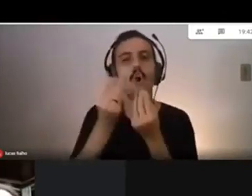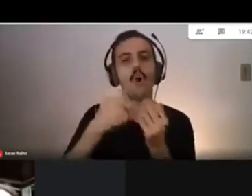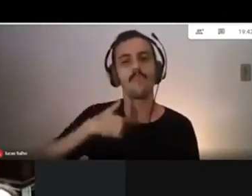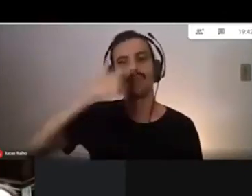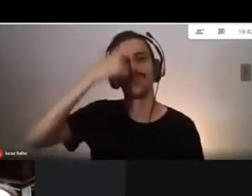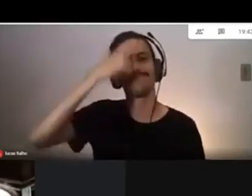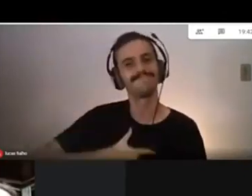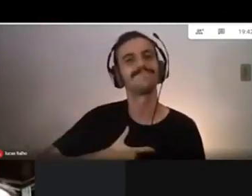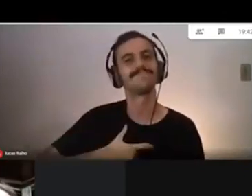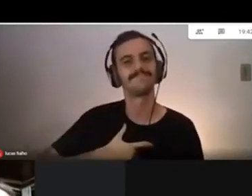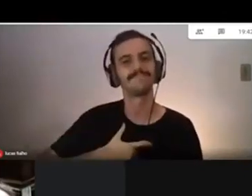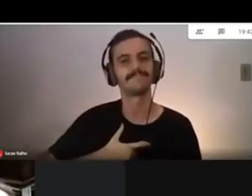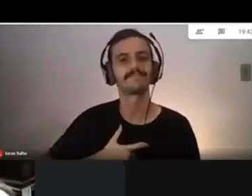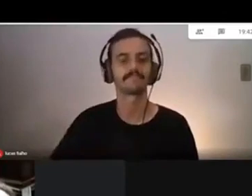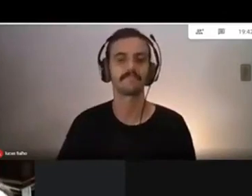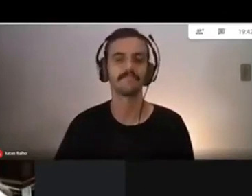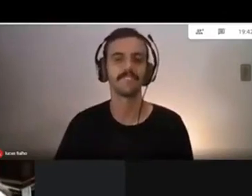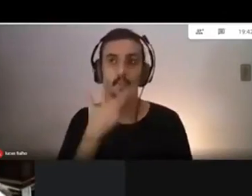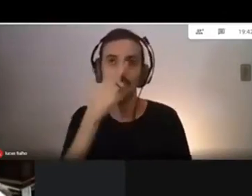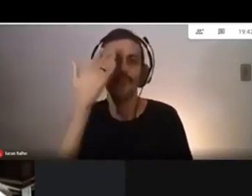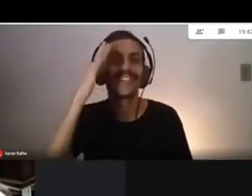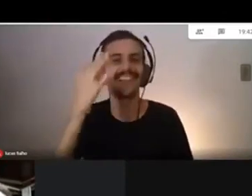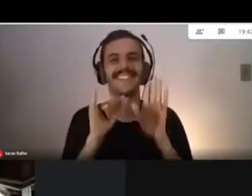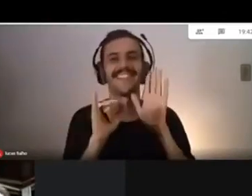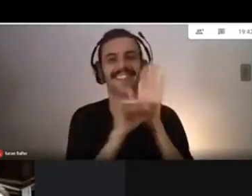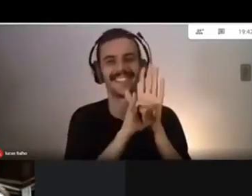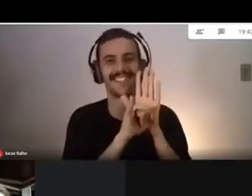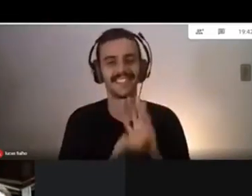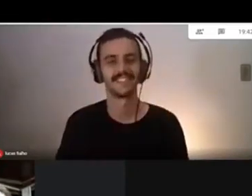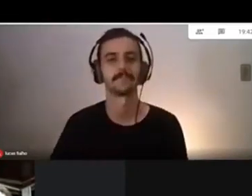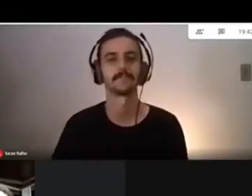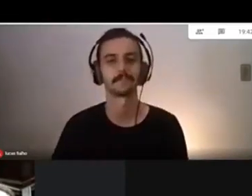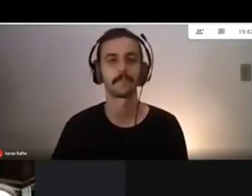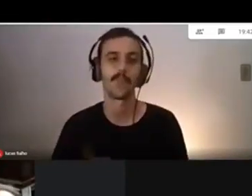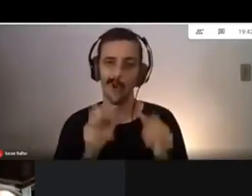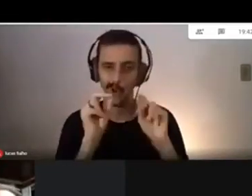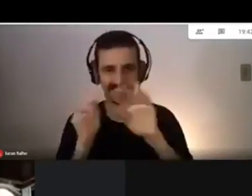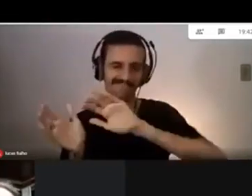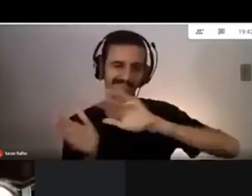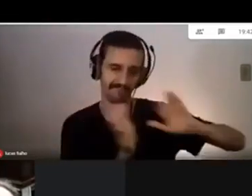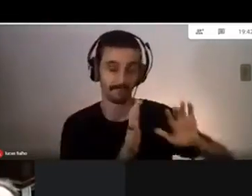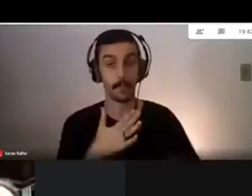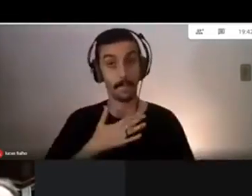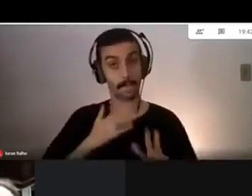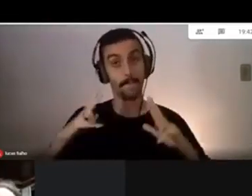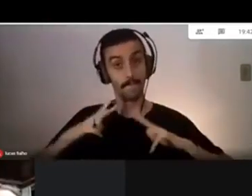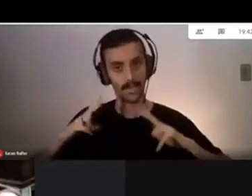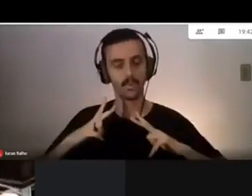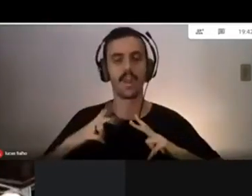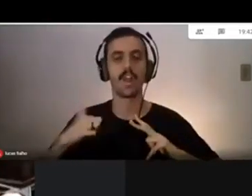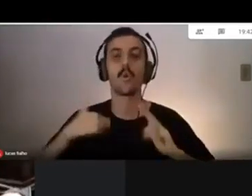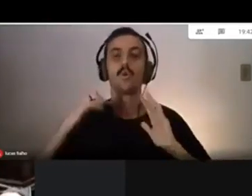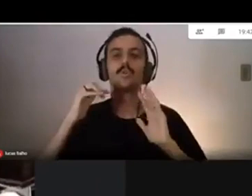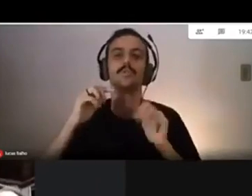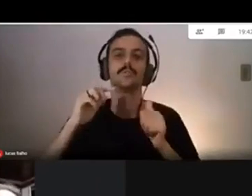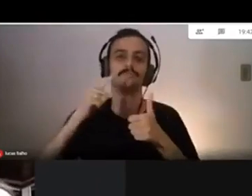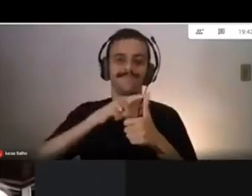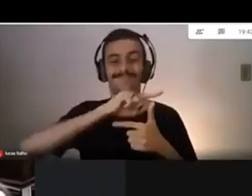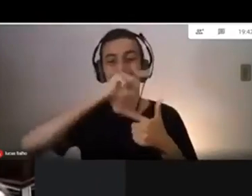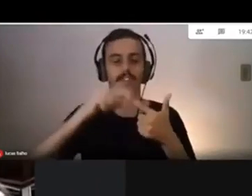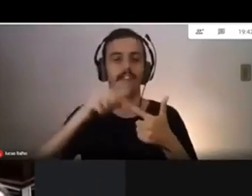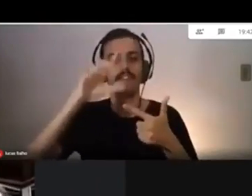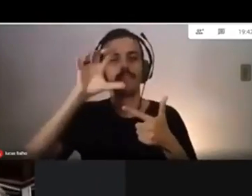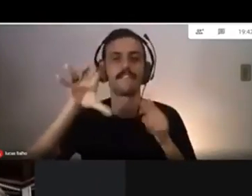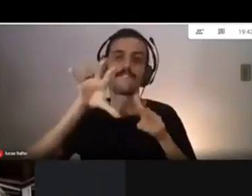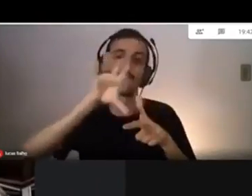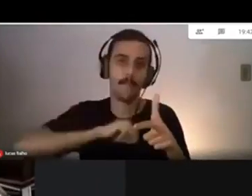Eu uhum. tive duas entradas na universidade, digamos assim. Eu me formei, sou formada em farmácia, me formei em 2010